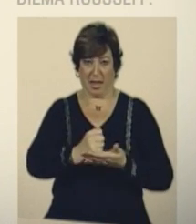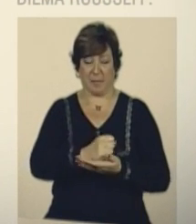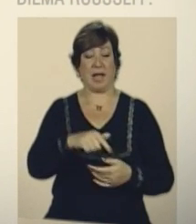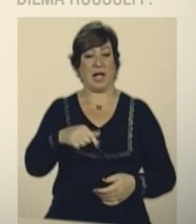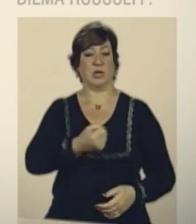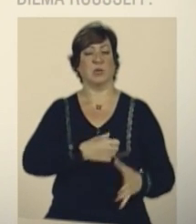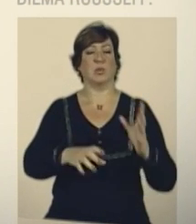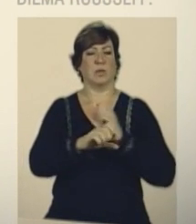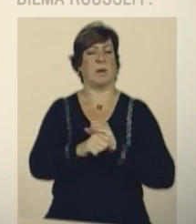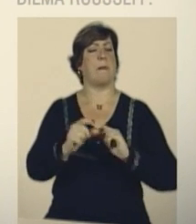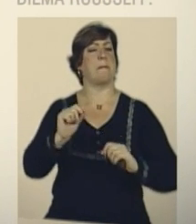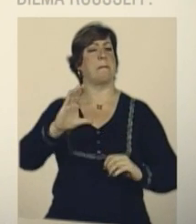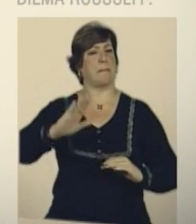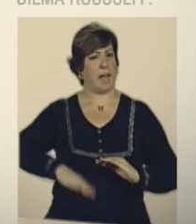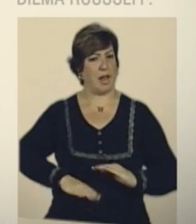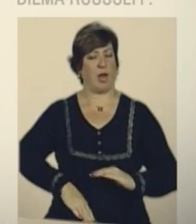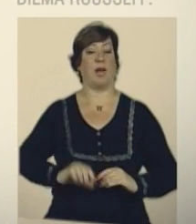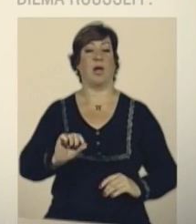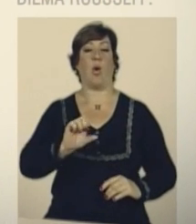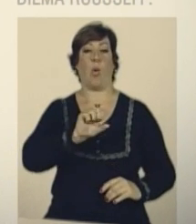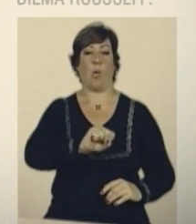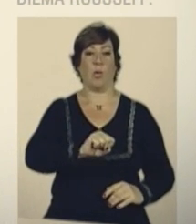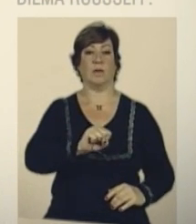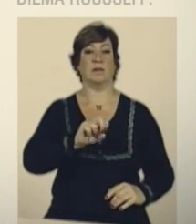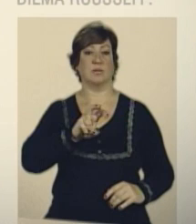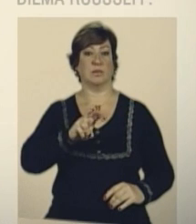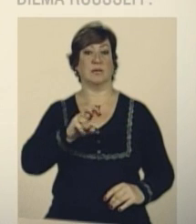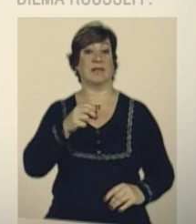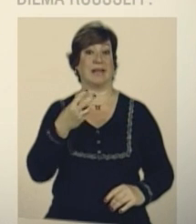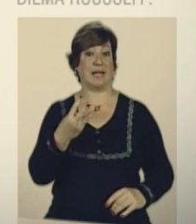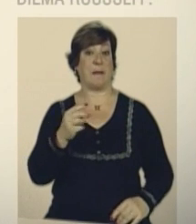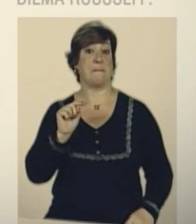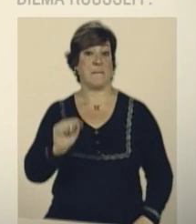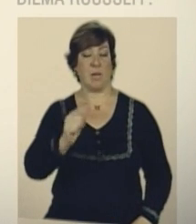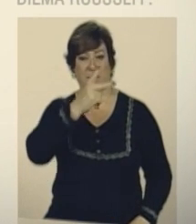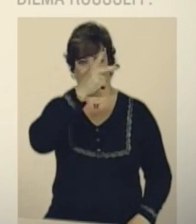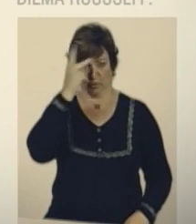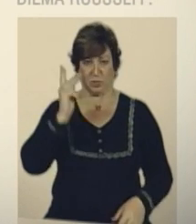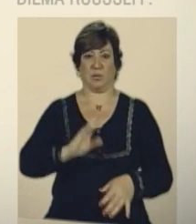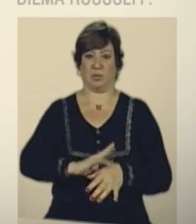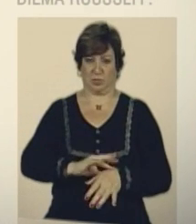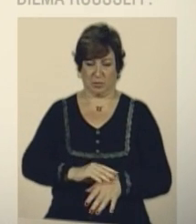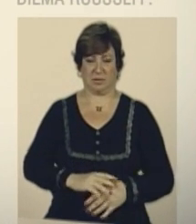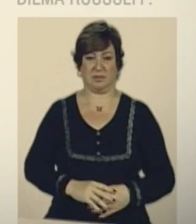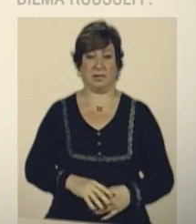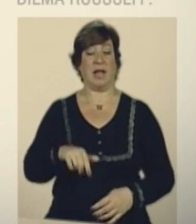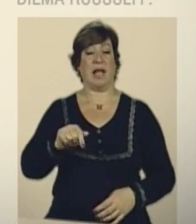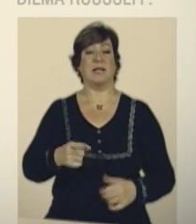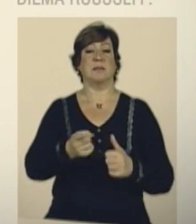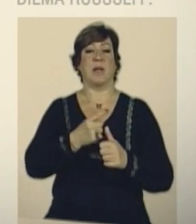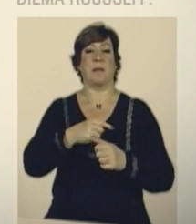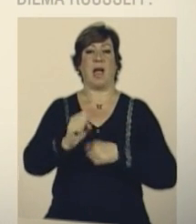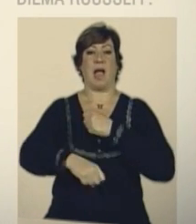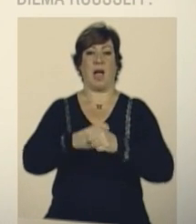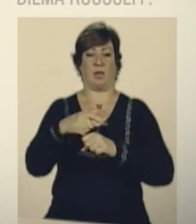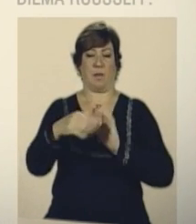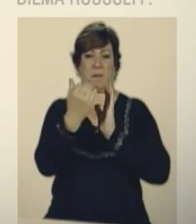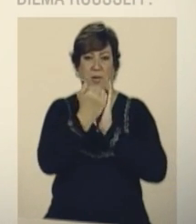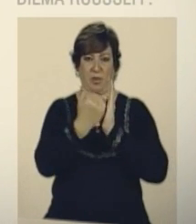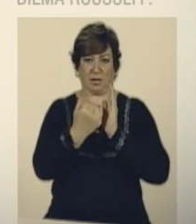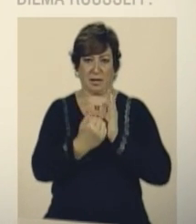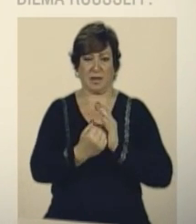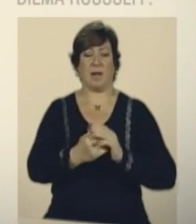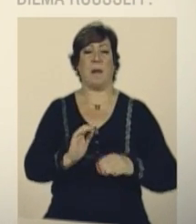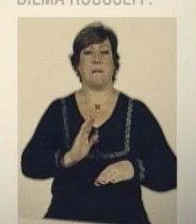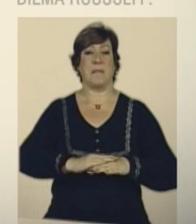número era bem menor era 853.00 pacientes nesse primeiro ano do programa Max